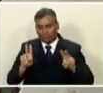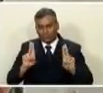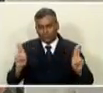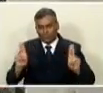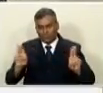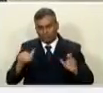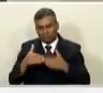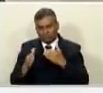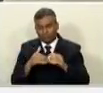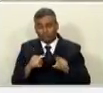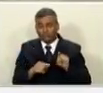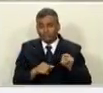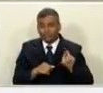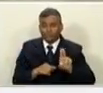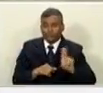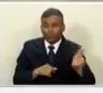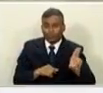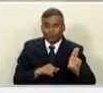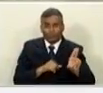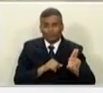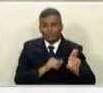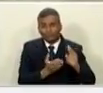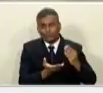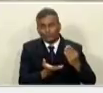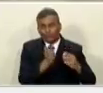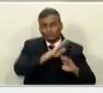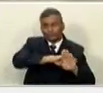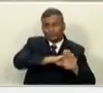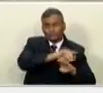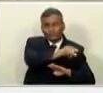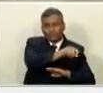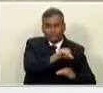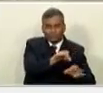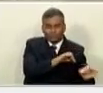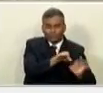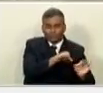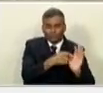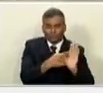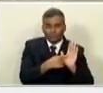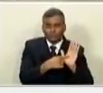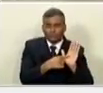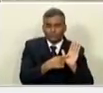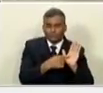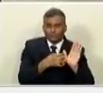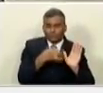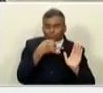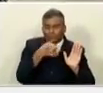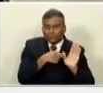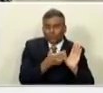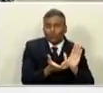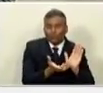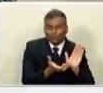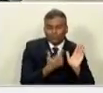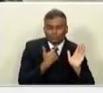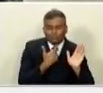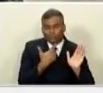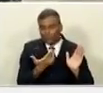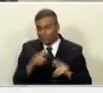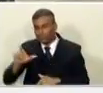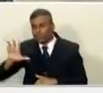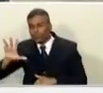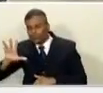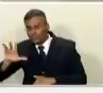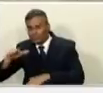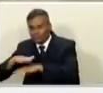quais os projetos que estão atrás desses nomes e dessas candidaturas? Então, acho que construir um projeto, principalmente o